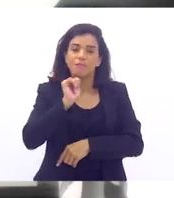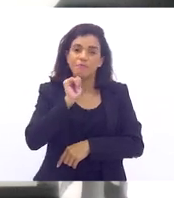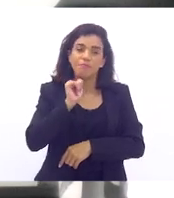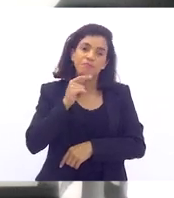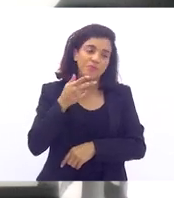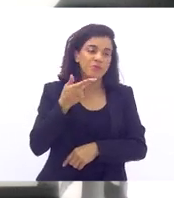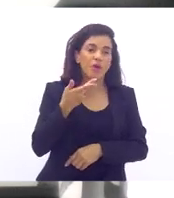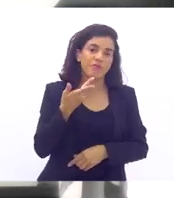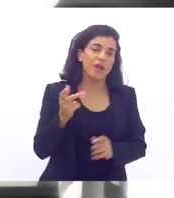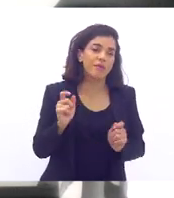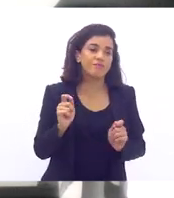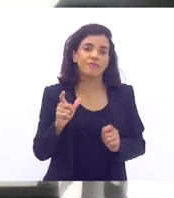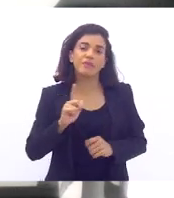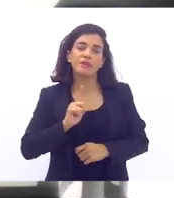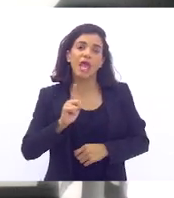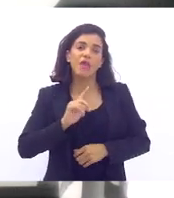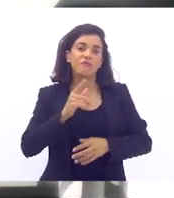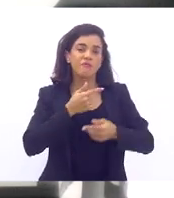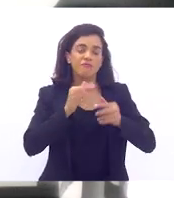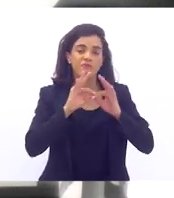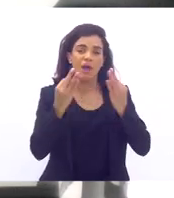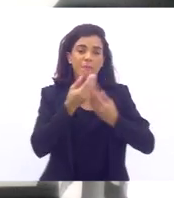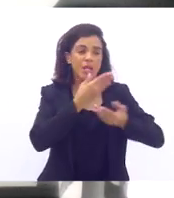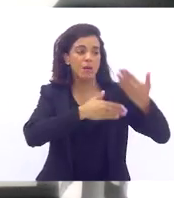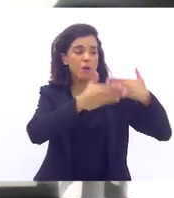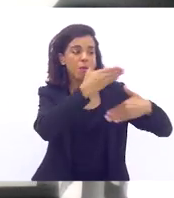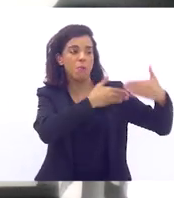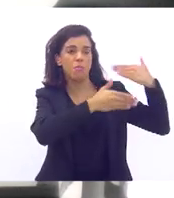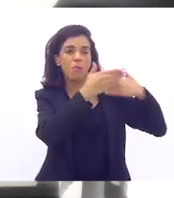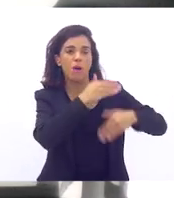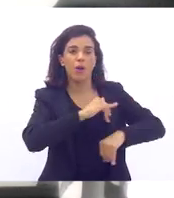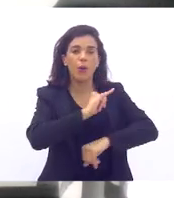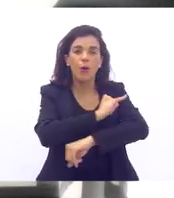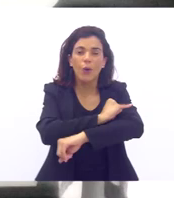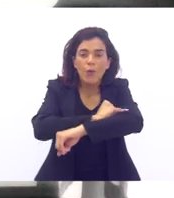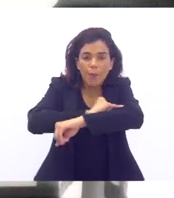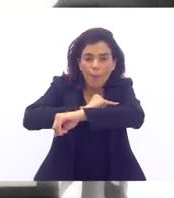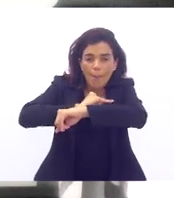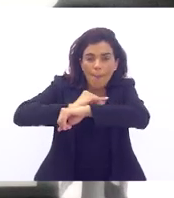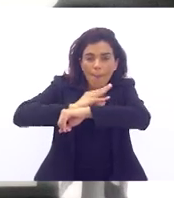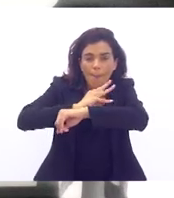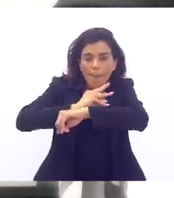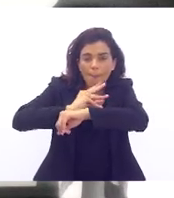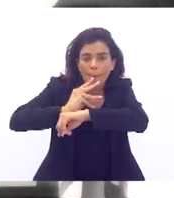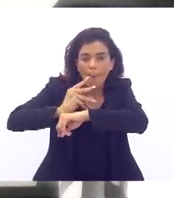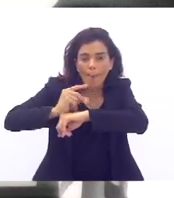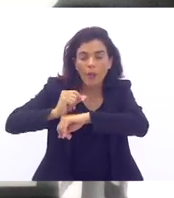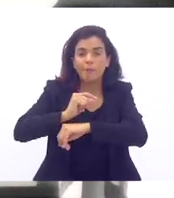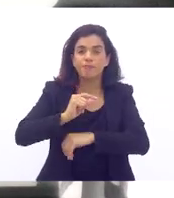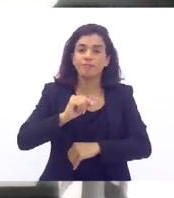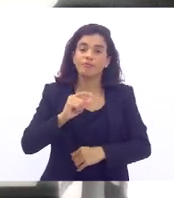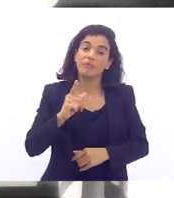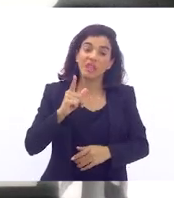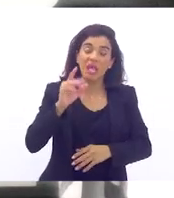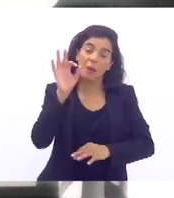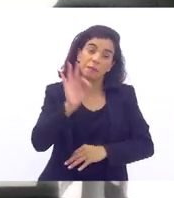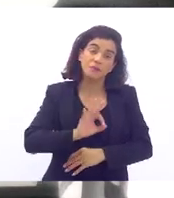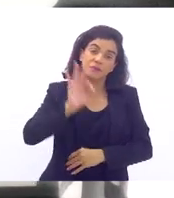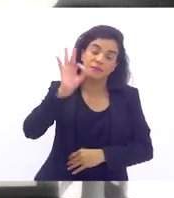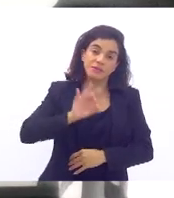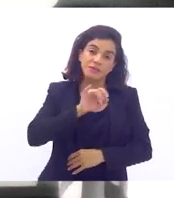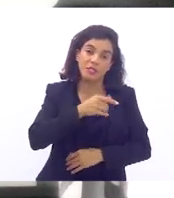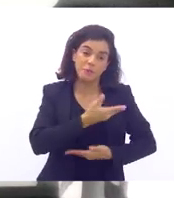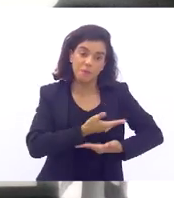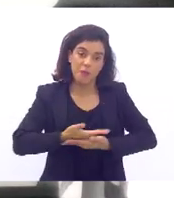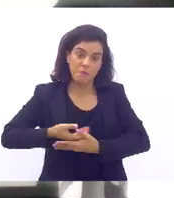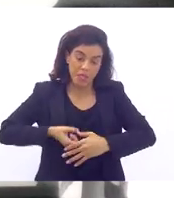afirmar que existem familiares bolhosa e a porcentagem a probabilidade de dessa criança